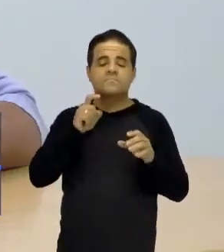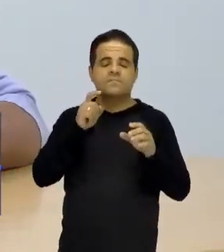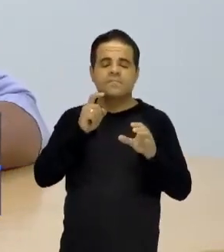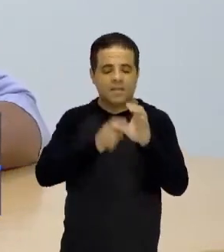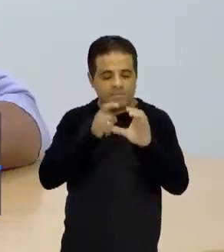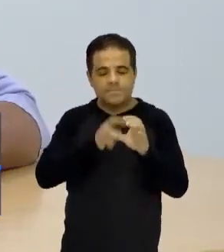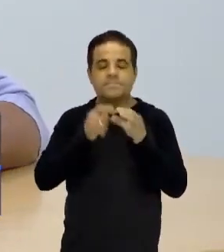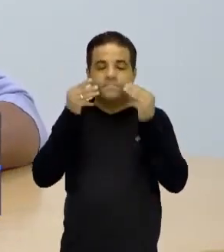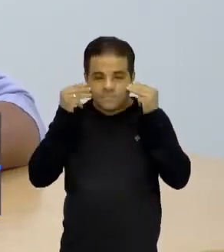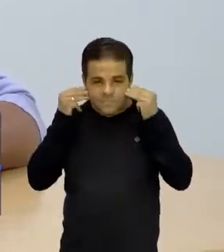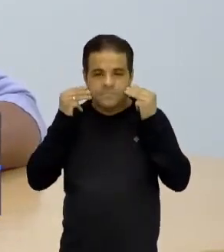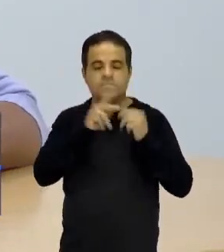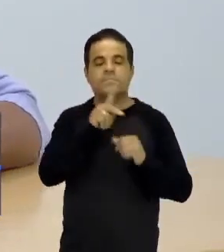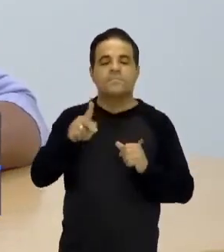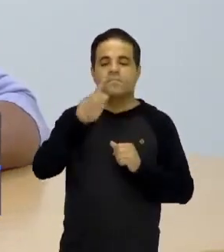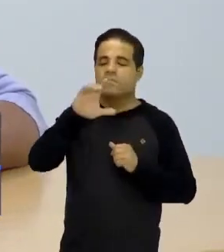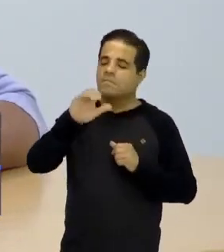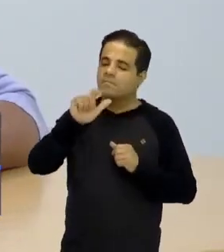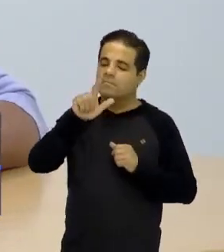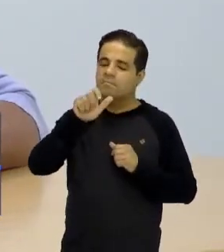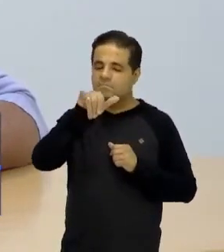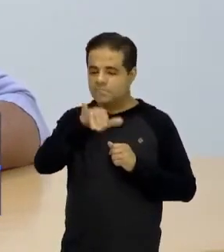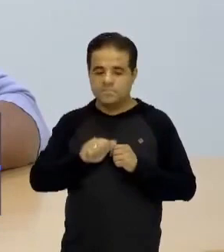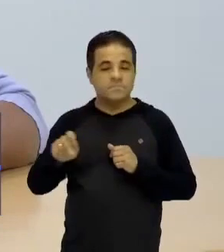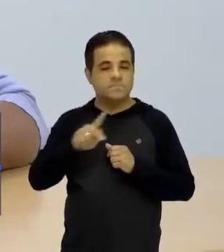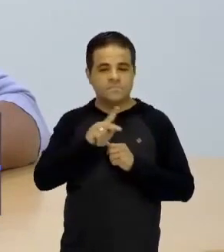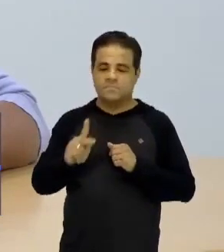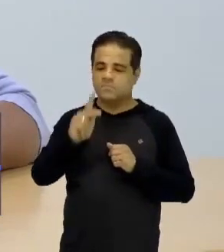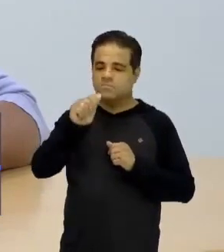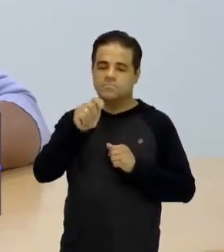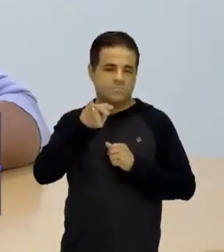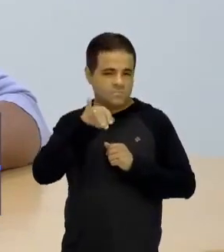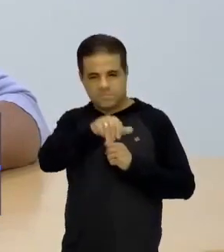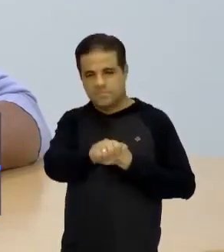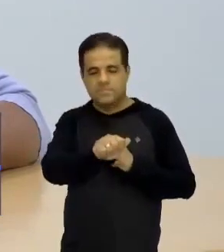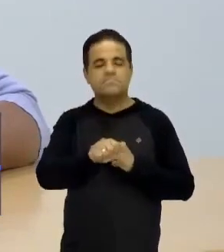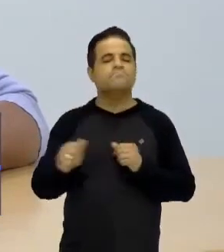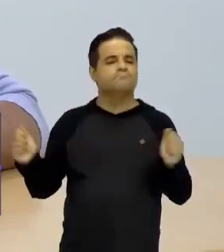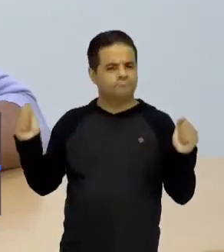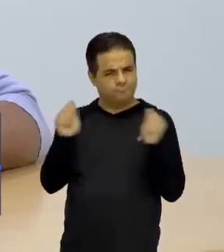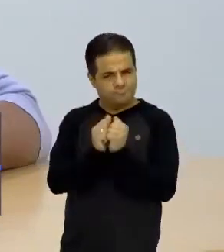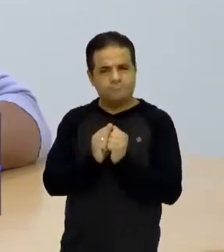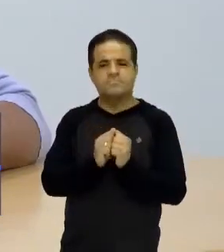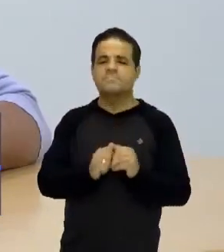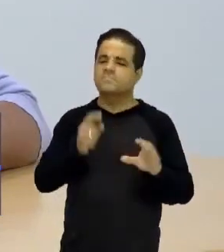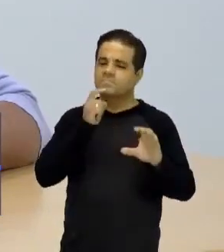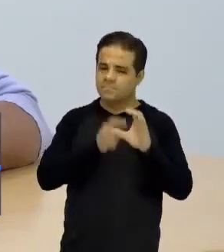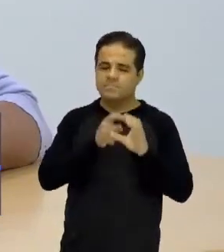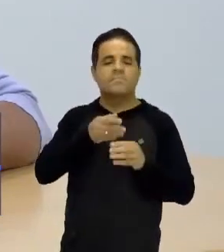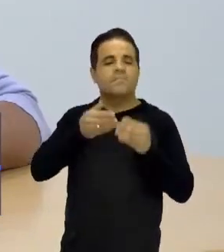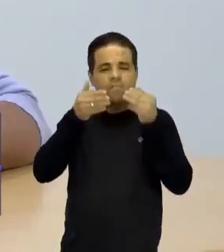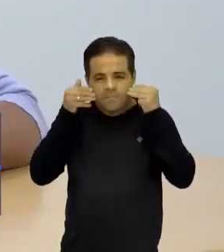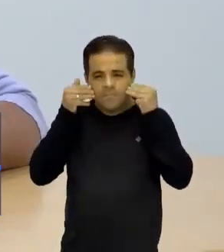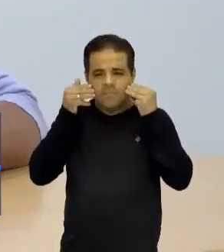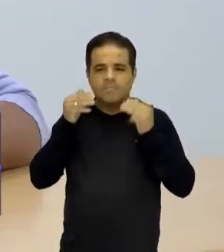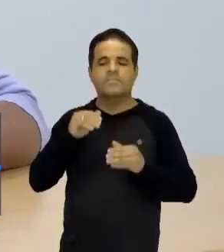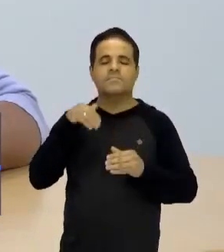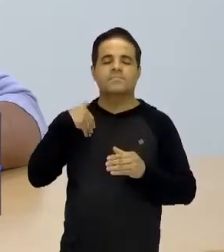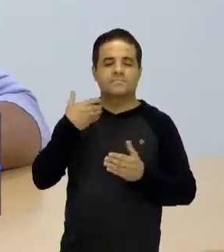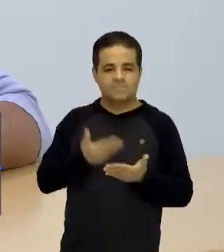Moçambique, Cabo Verde, professora Cláudia, professora Kátia, o Guilherme também aqui com a gente. Angola, Moçambique,